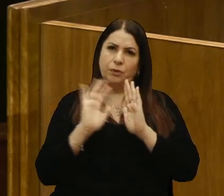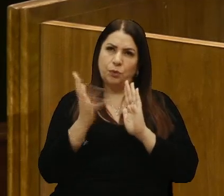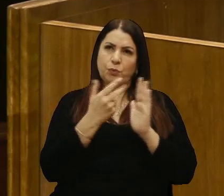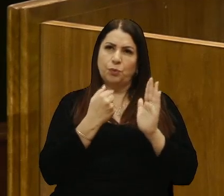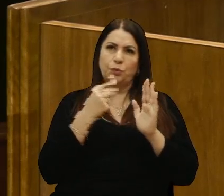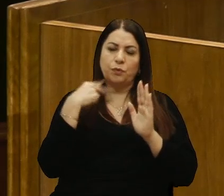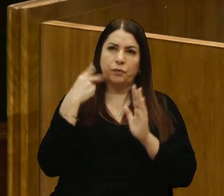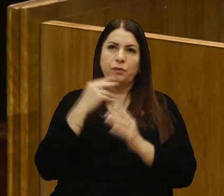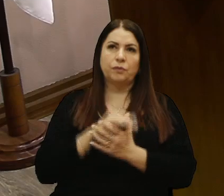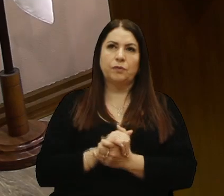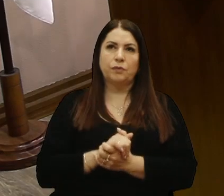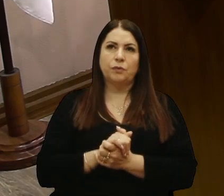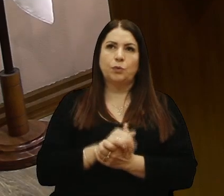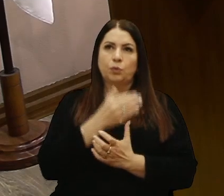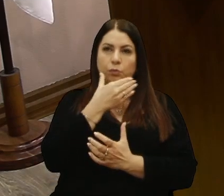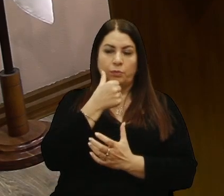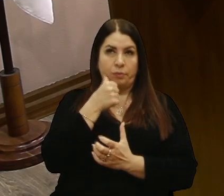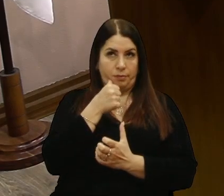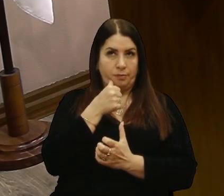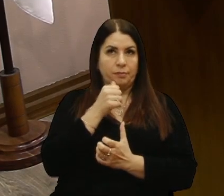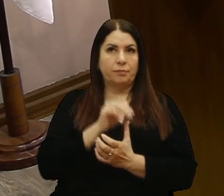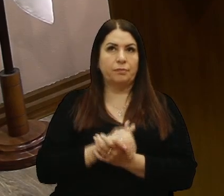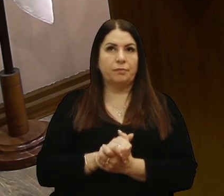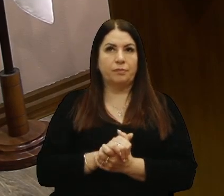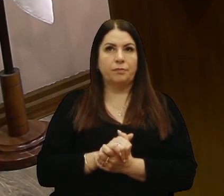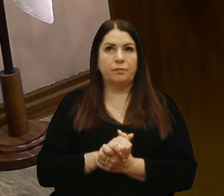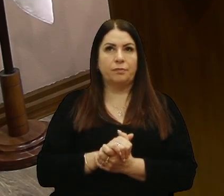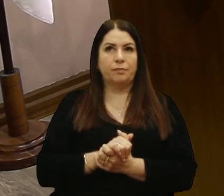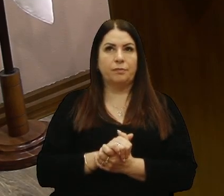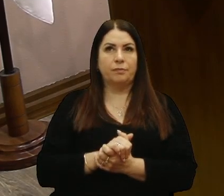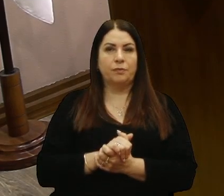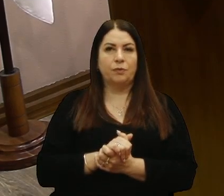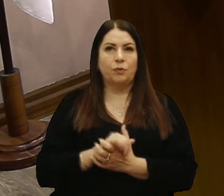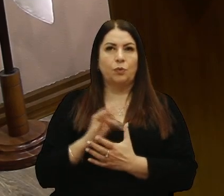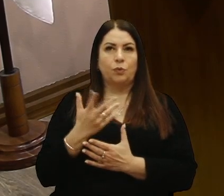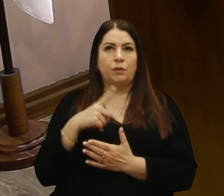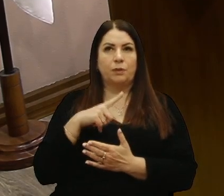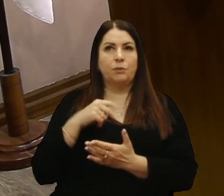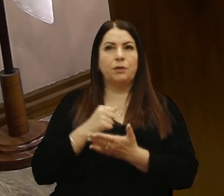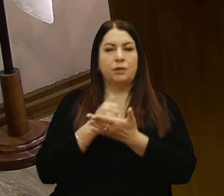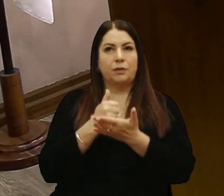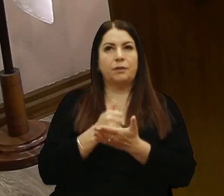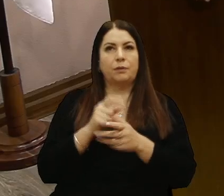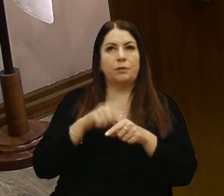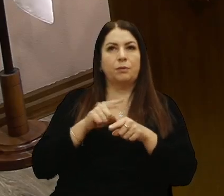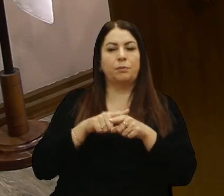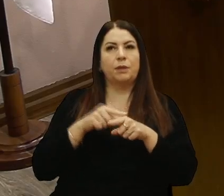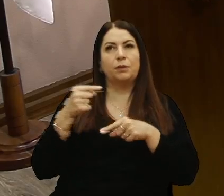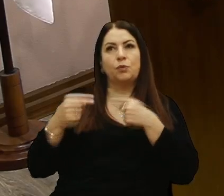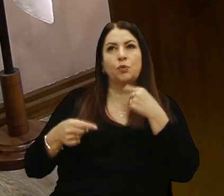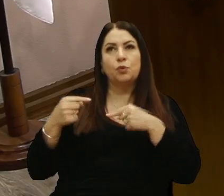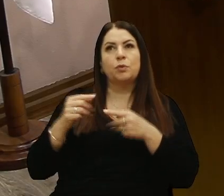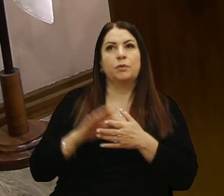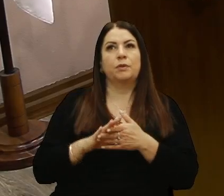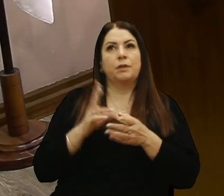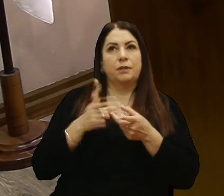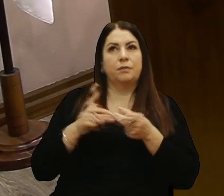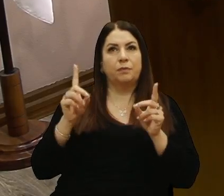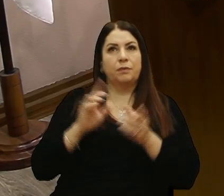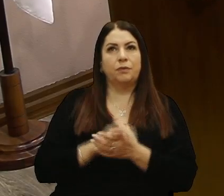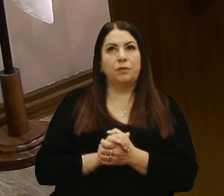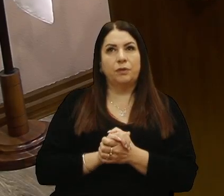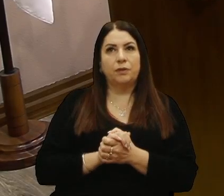os vereadores e vereadoras. Todos estamos aqui, esse é um espaço de discussão